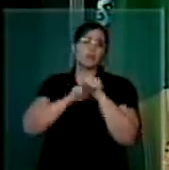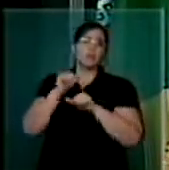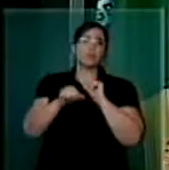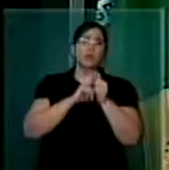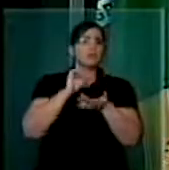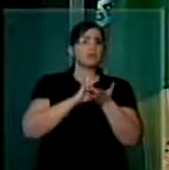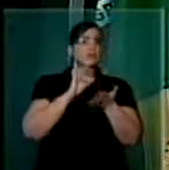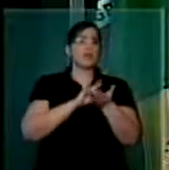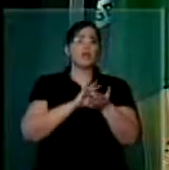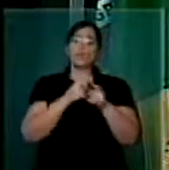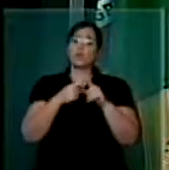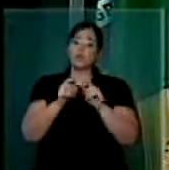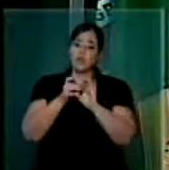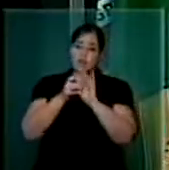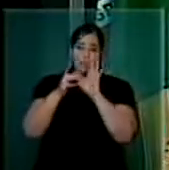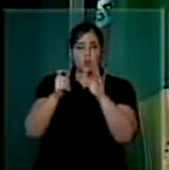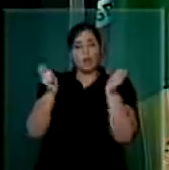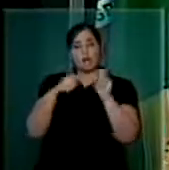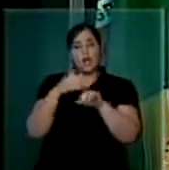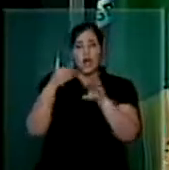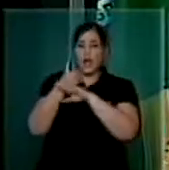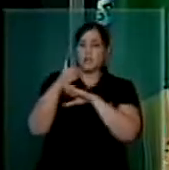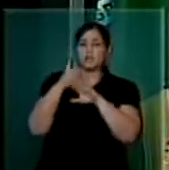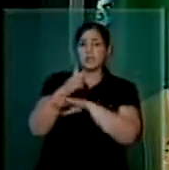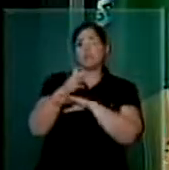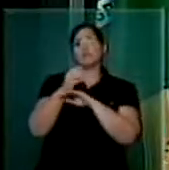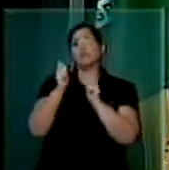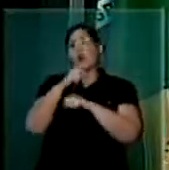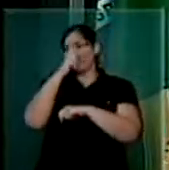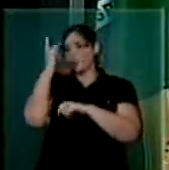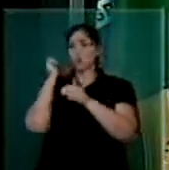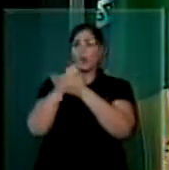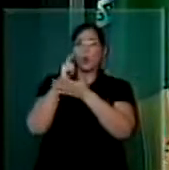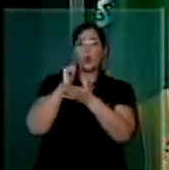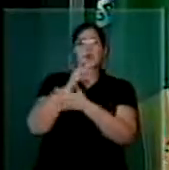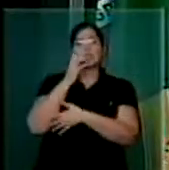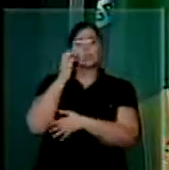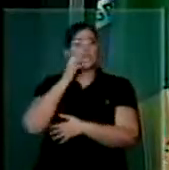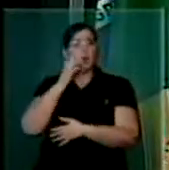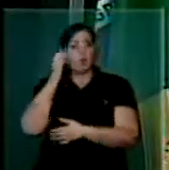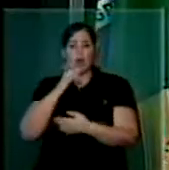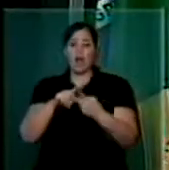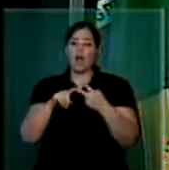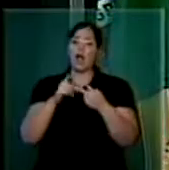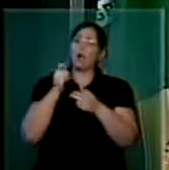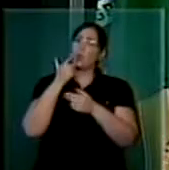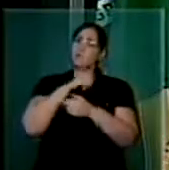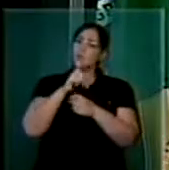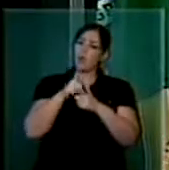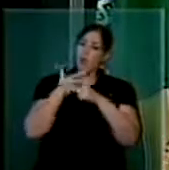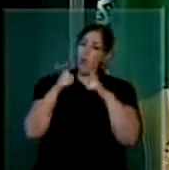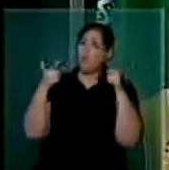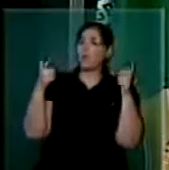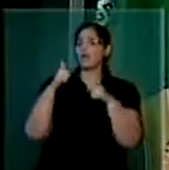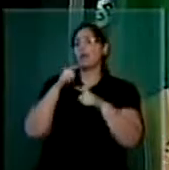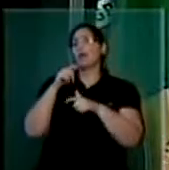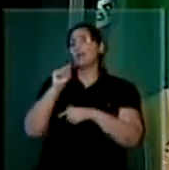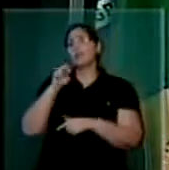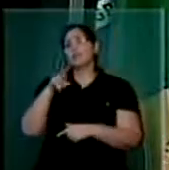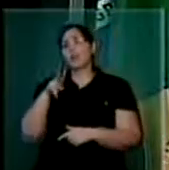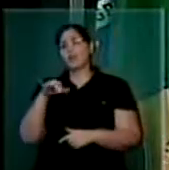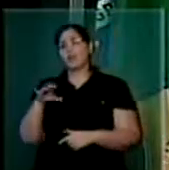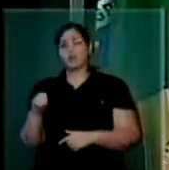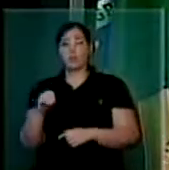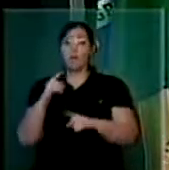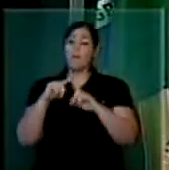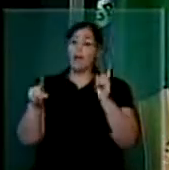alterações que permitiram o acesso ao celular, que permitiram a ampliação desses serviços. Mas para